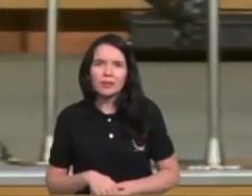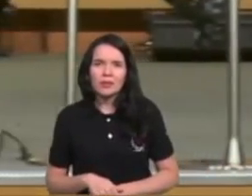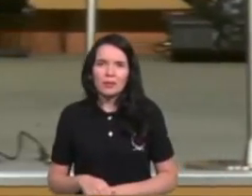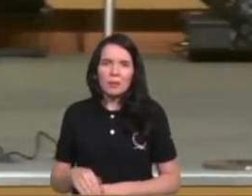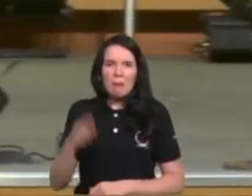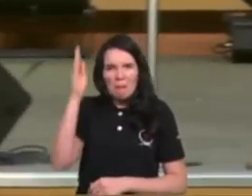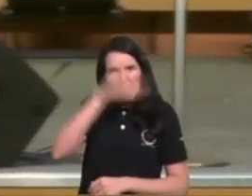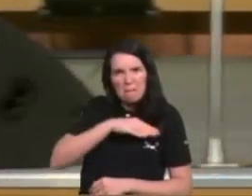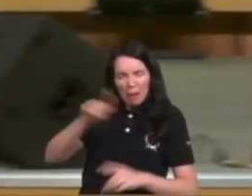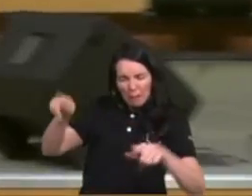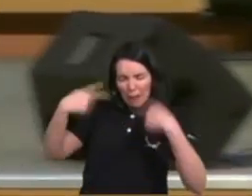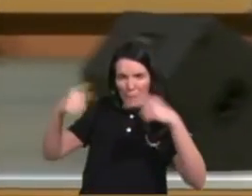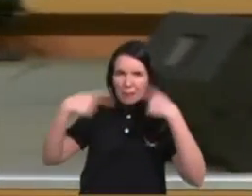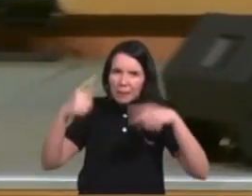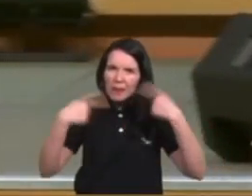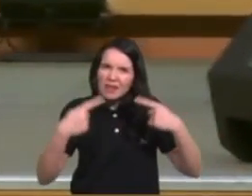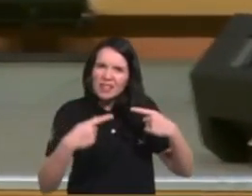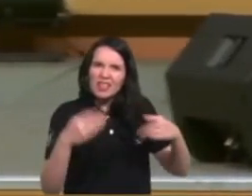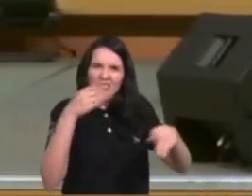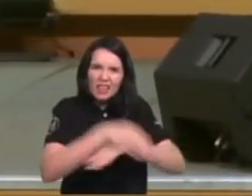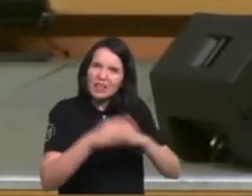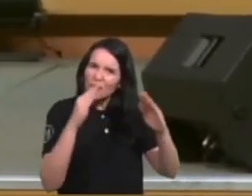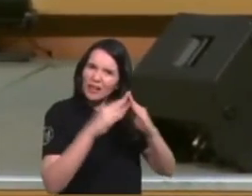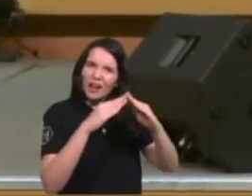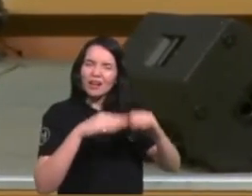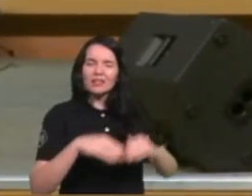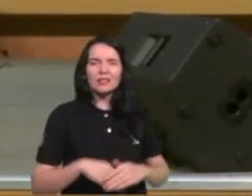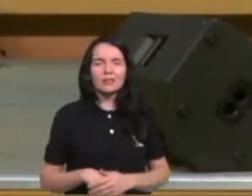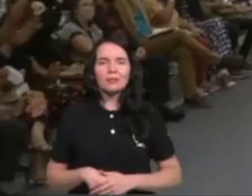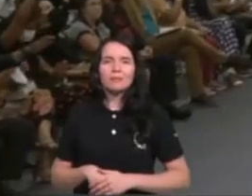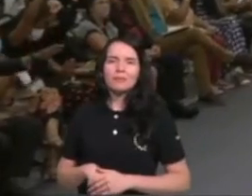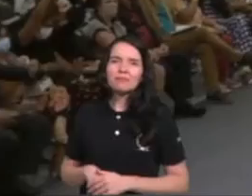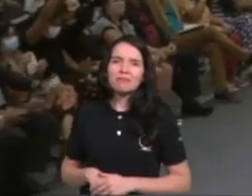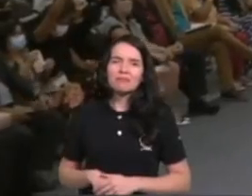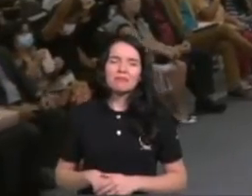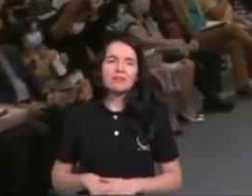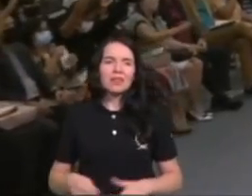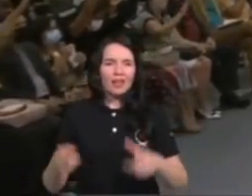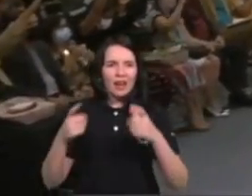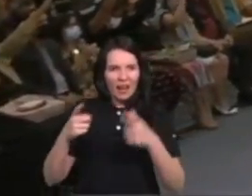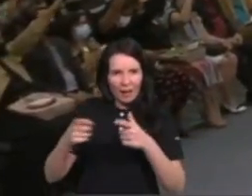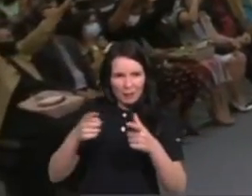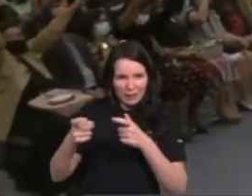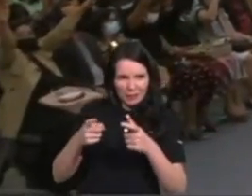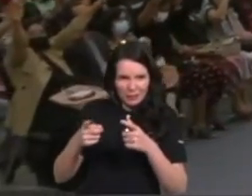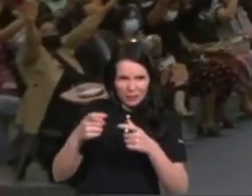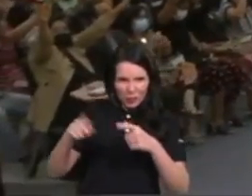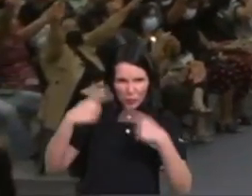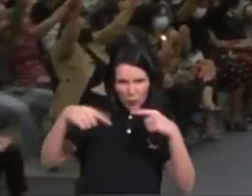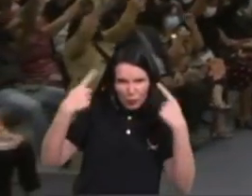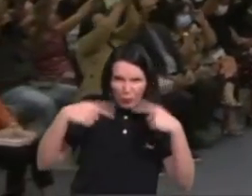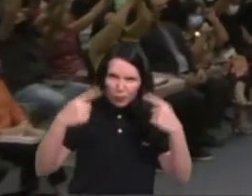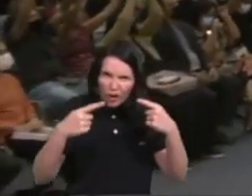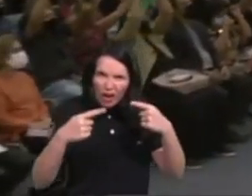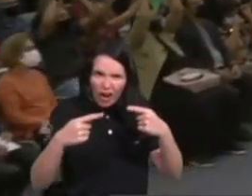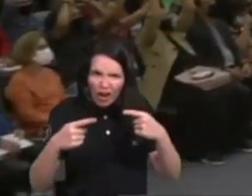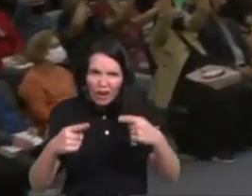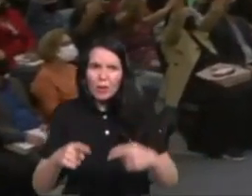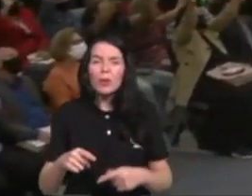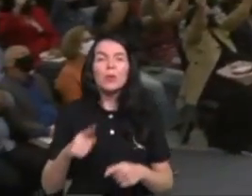nem uma praga chegará à tua tenda nenhuma arma forjada vai te alcançar